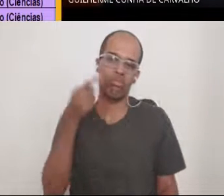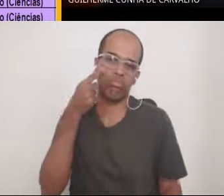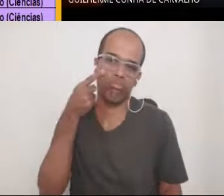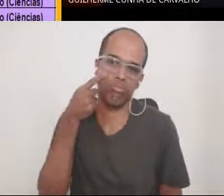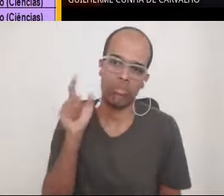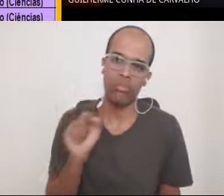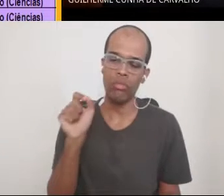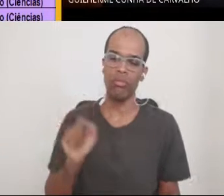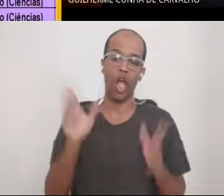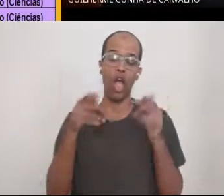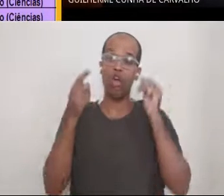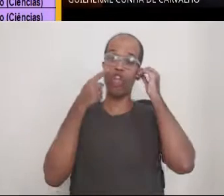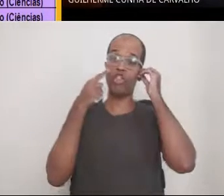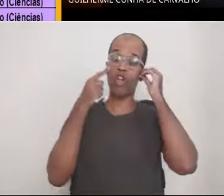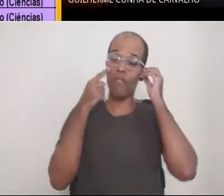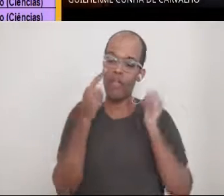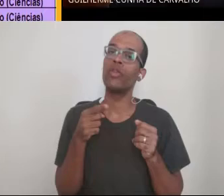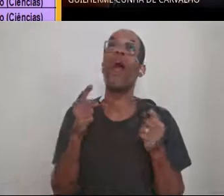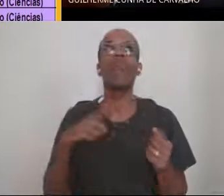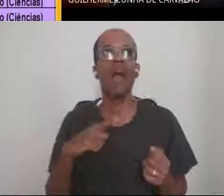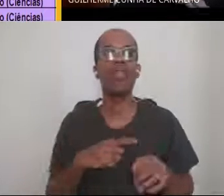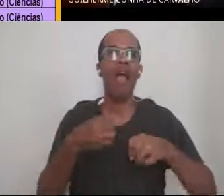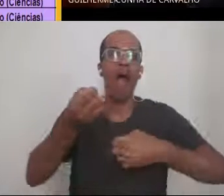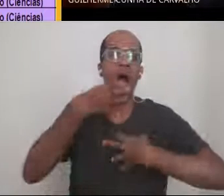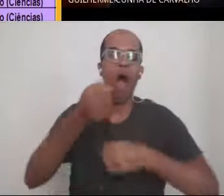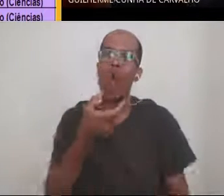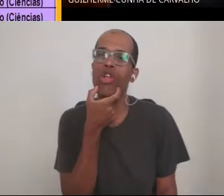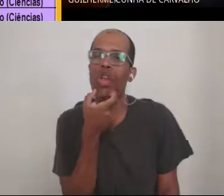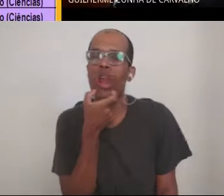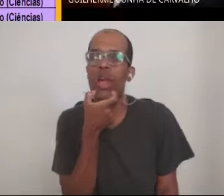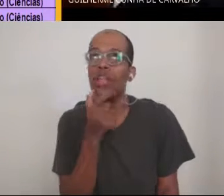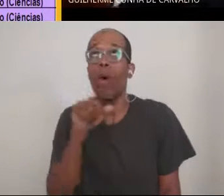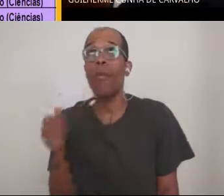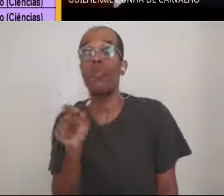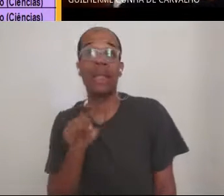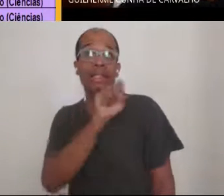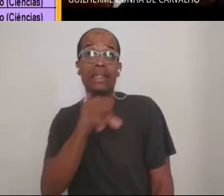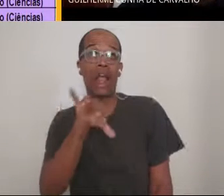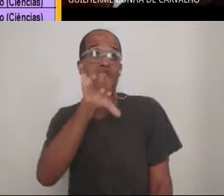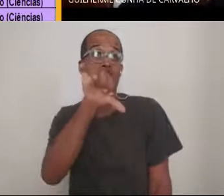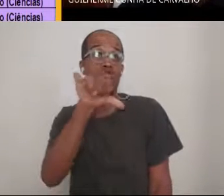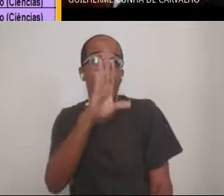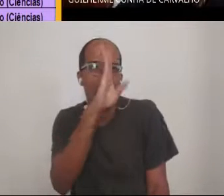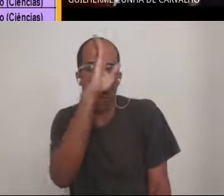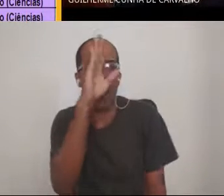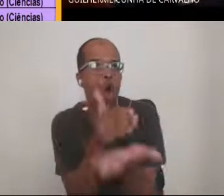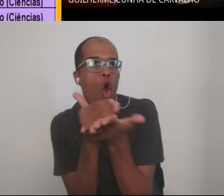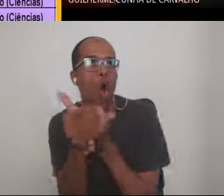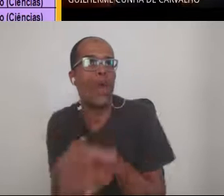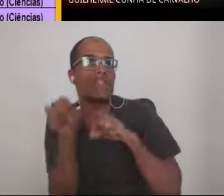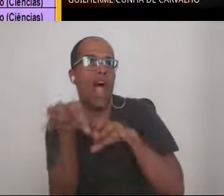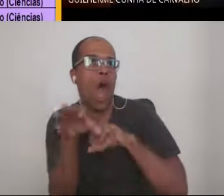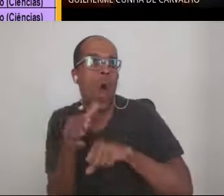ali que nesse dia eu vou entrar no Meet em inglês. O que eu aproveito nesse dia? Se a aula vai começar só 9 horas, eu já